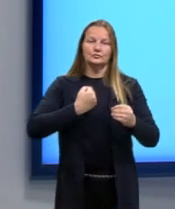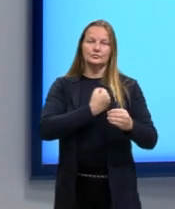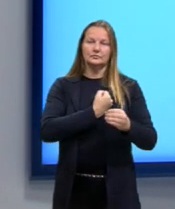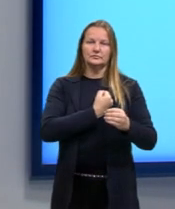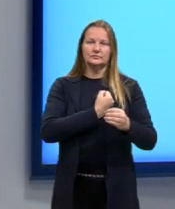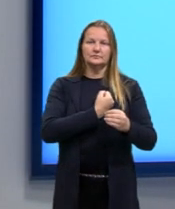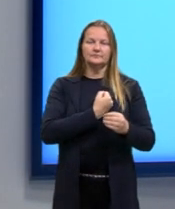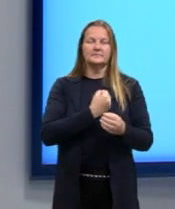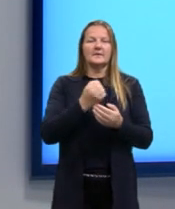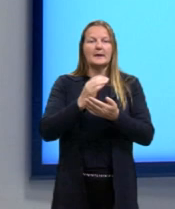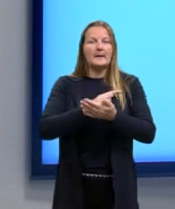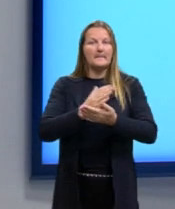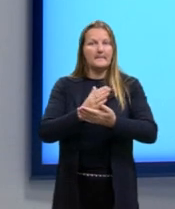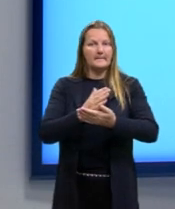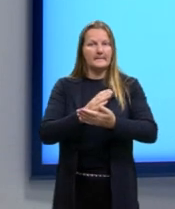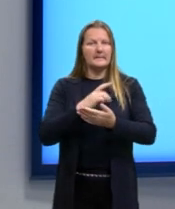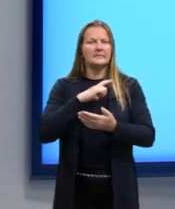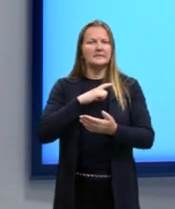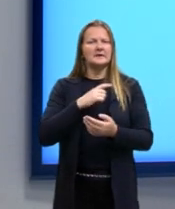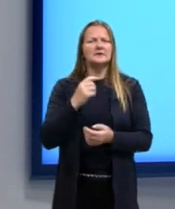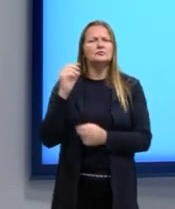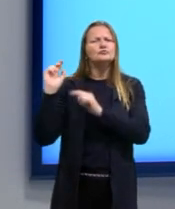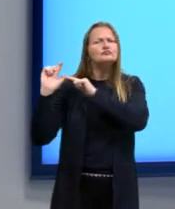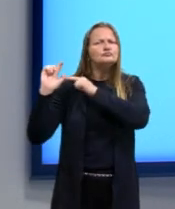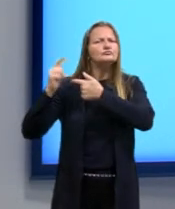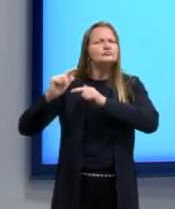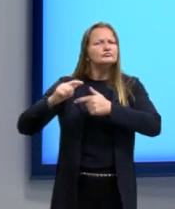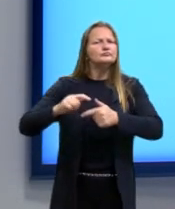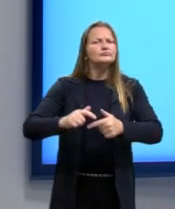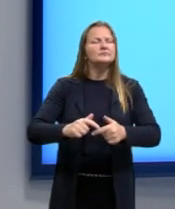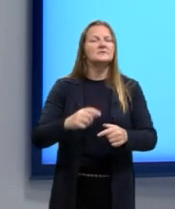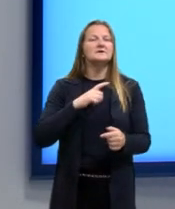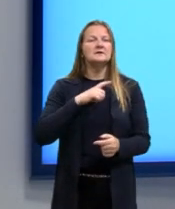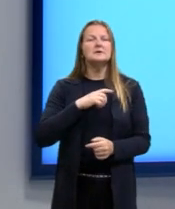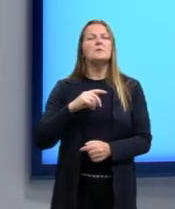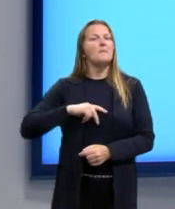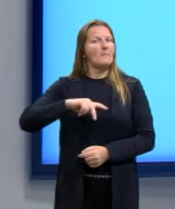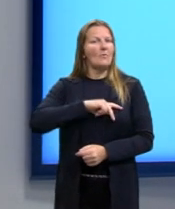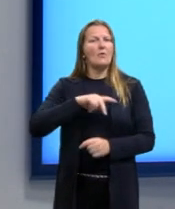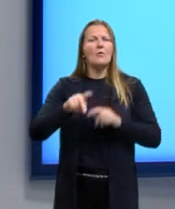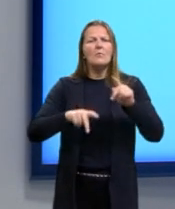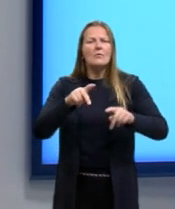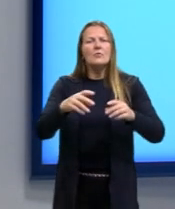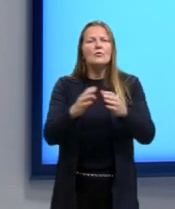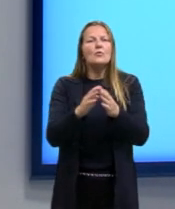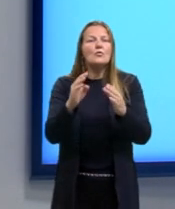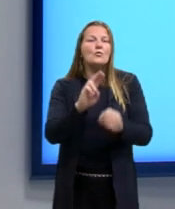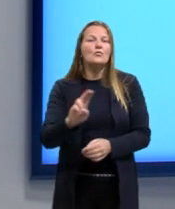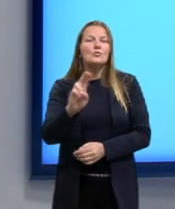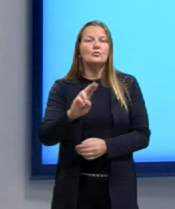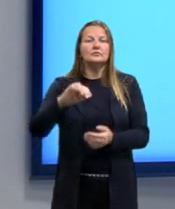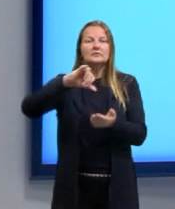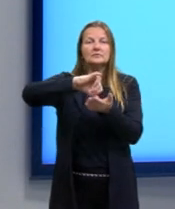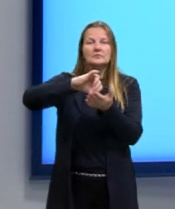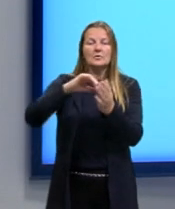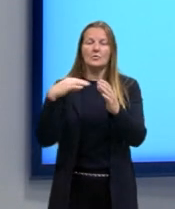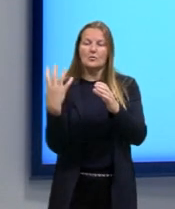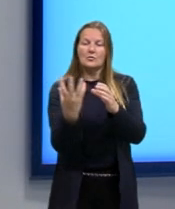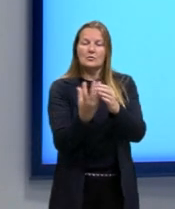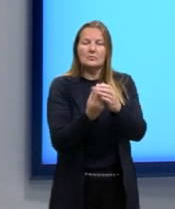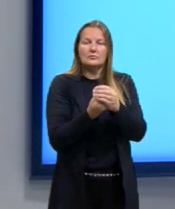a média ela tem sido tradicionalmente uma medida popular de um ponto médio em um conjunto